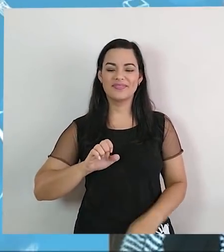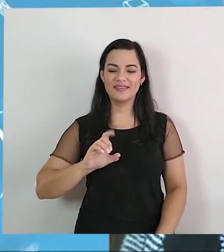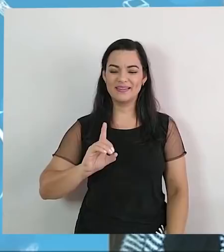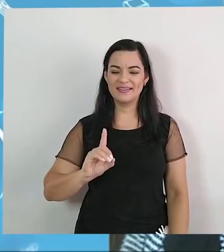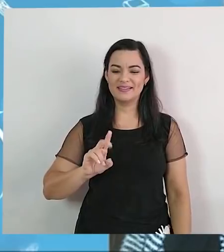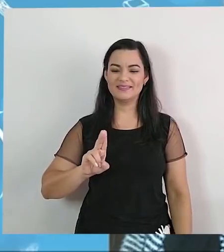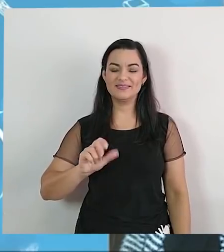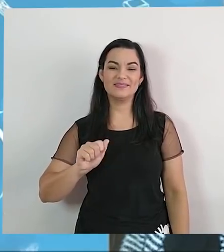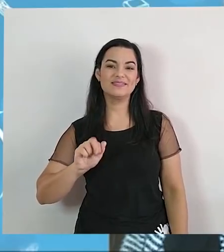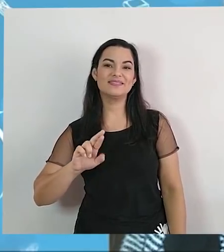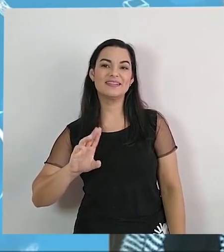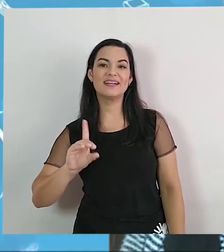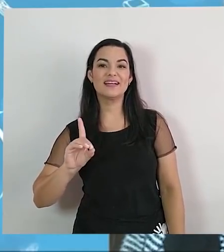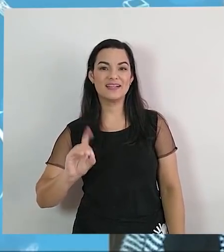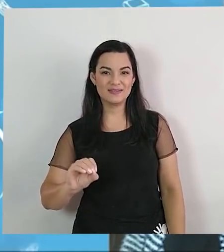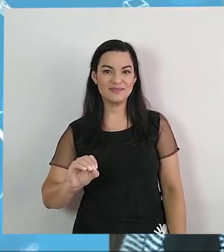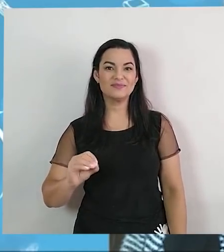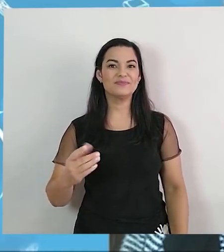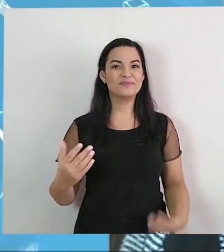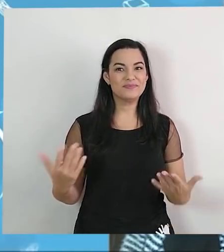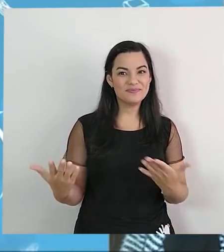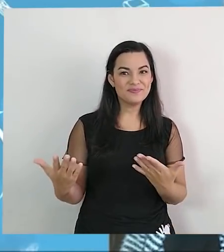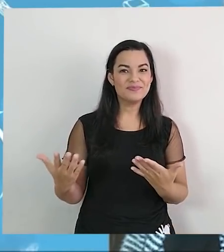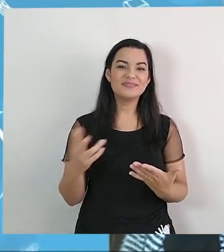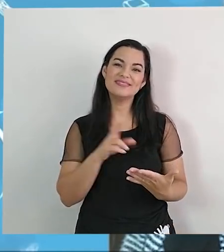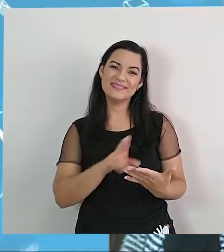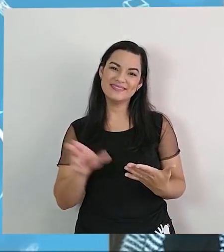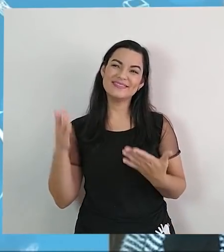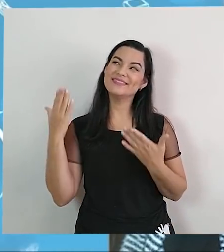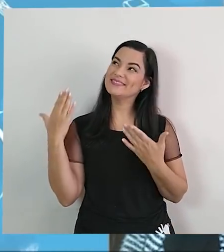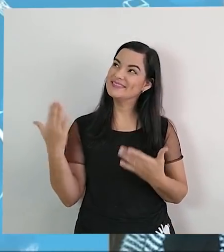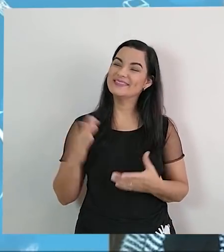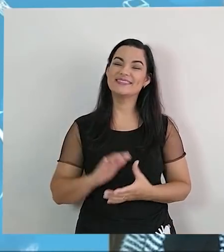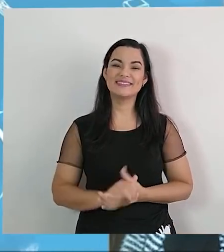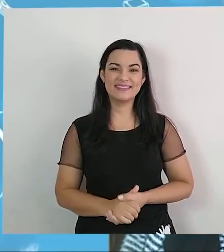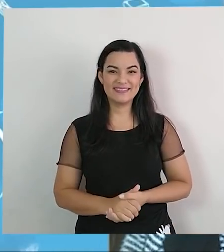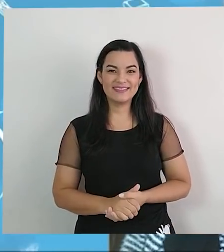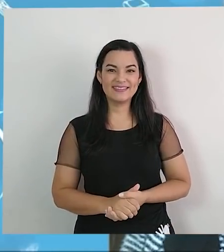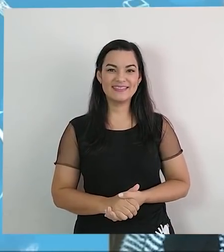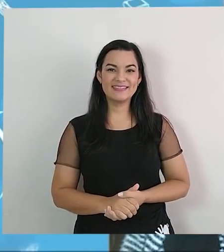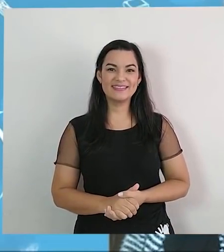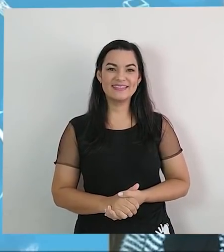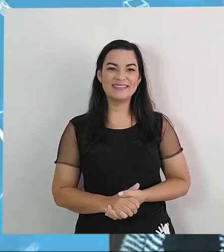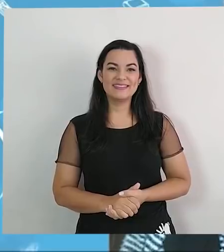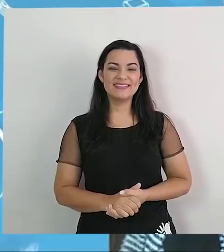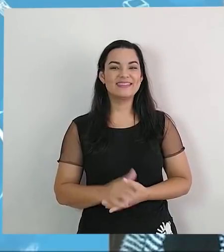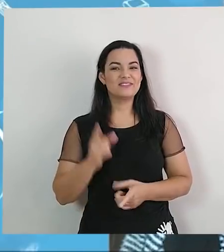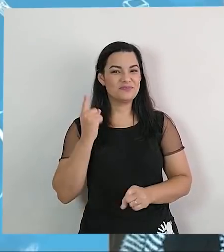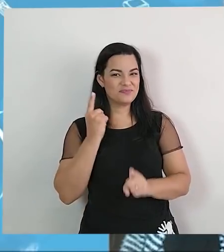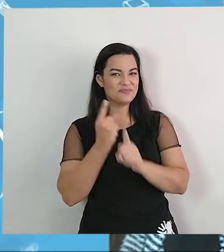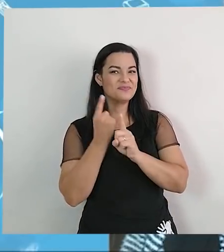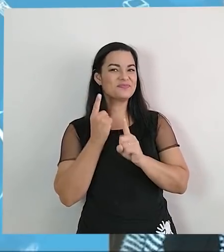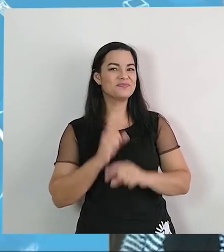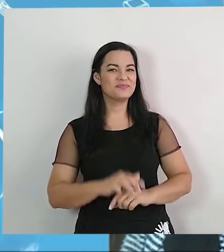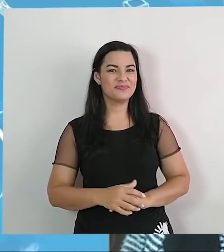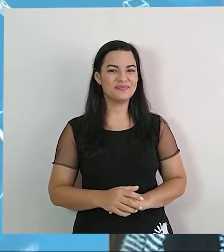o Eduardo. Eduardo. Olha o nome do professor Eduardo aqui.